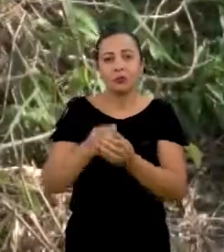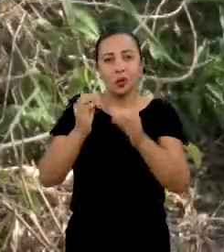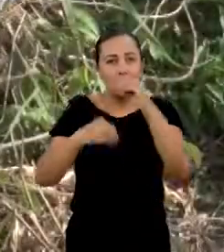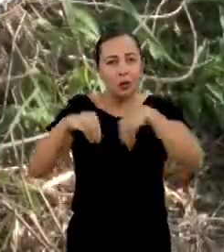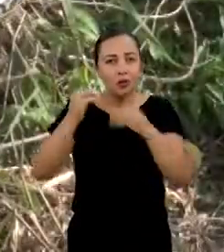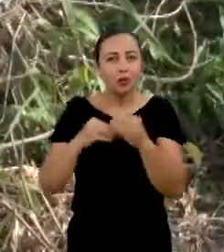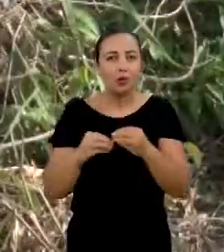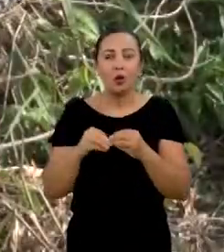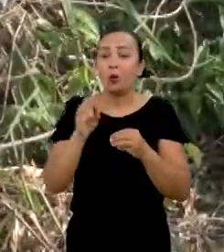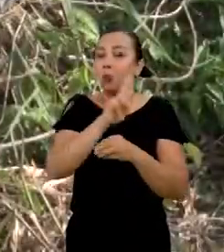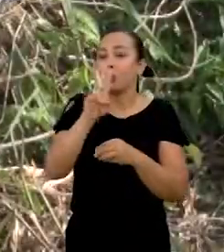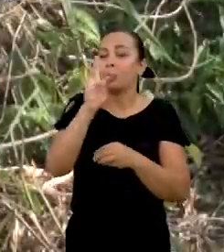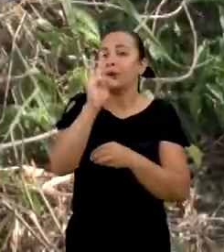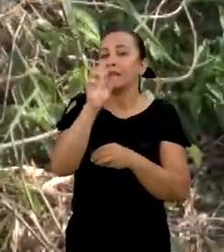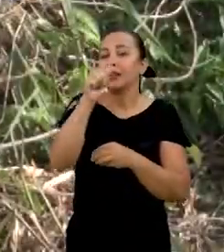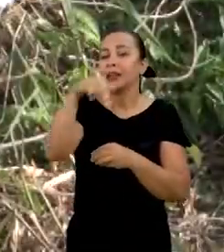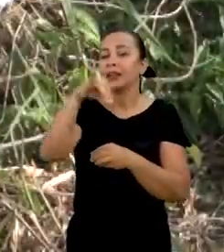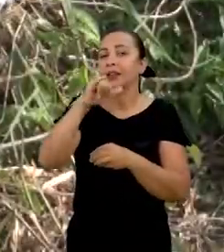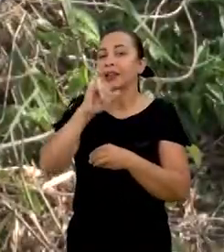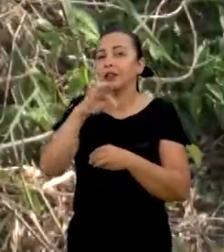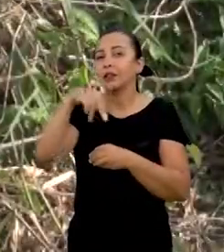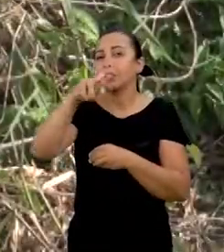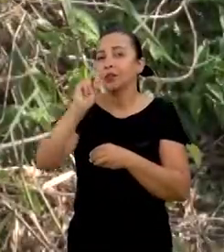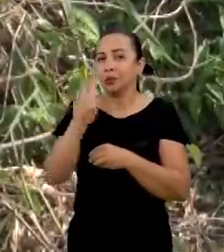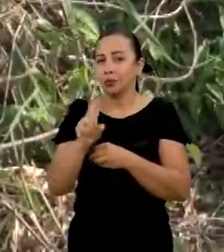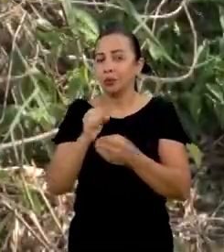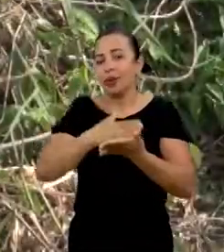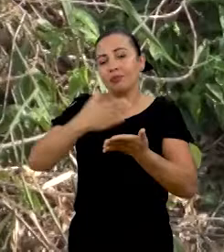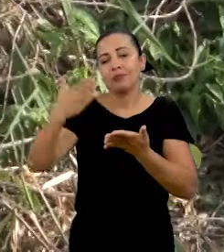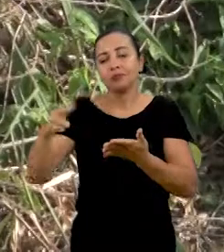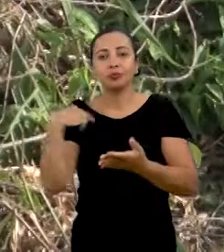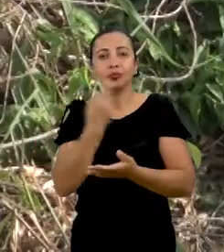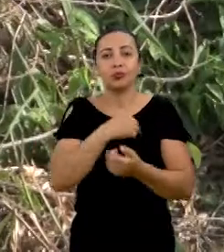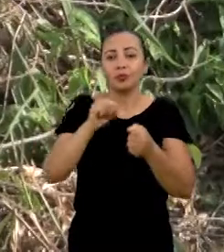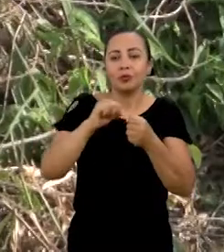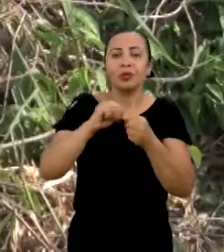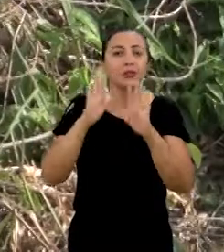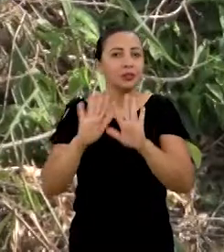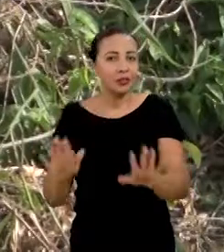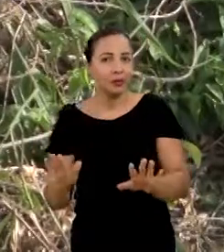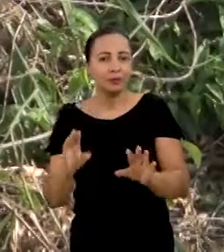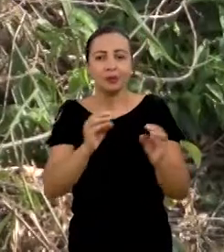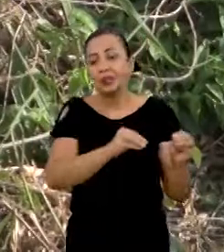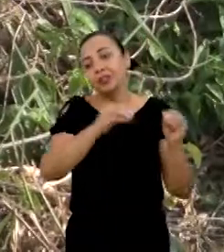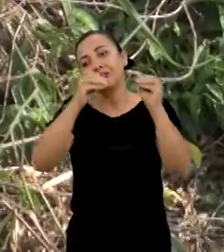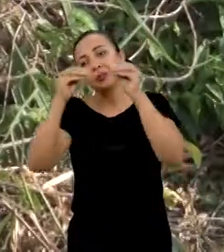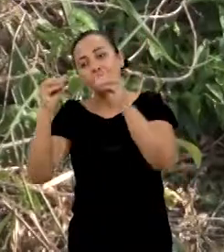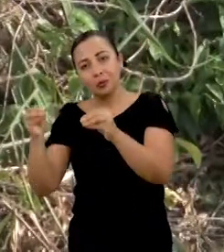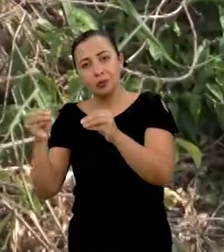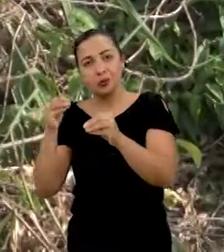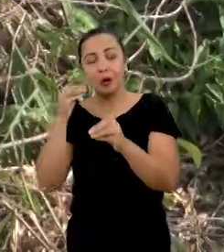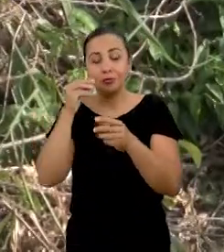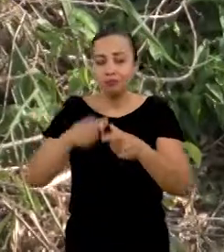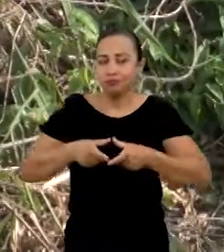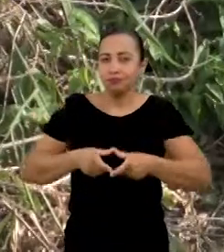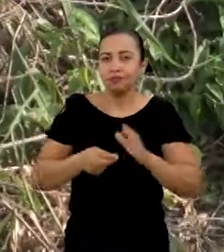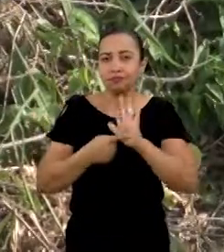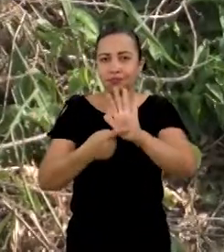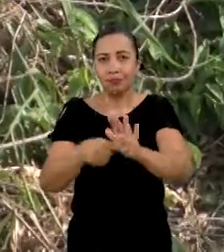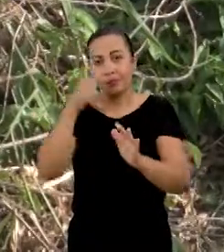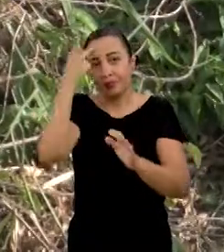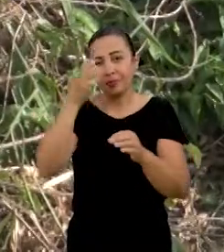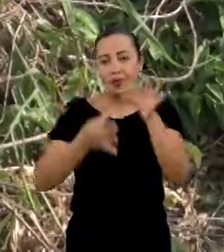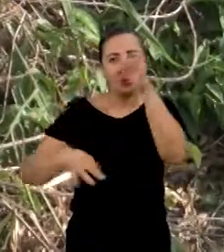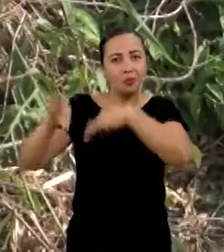das plantas chamada taninos. A partir disso, a gente fez o quê? A gente levou essas amostras